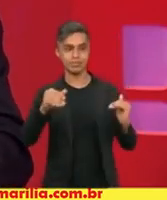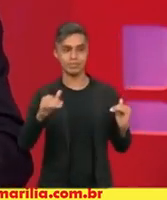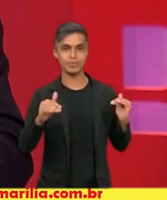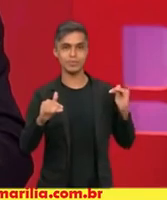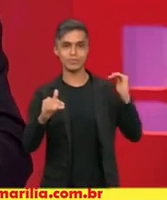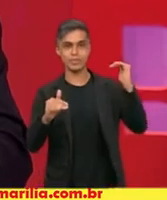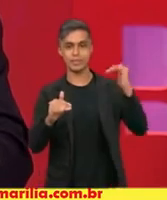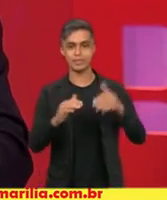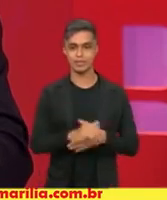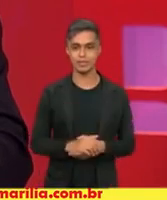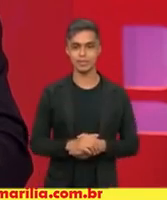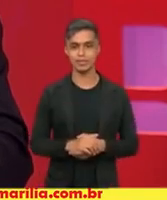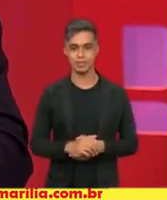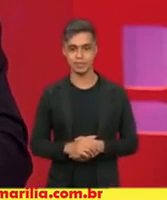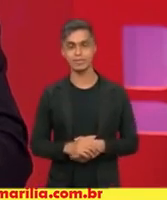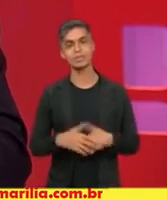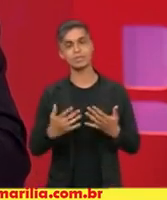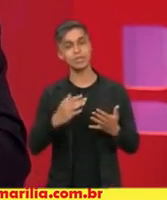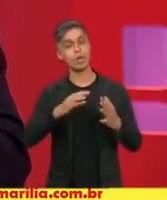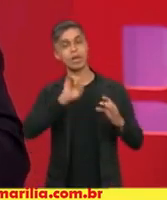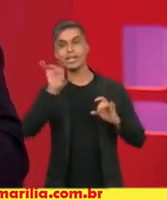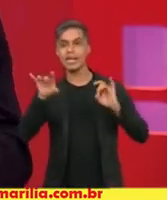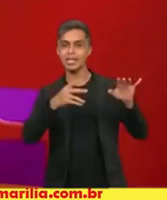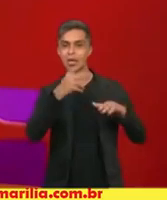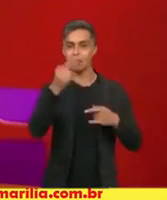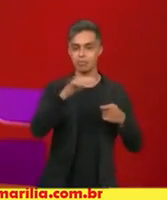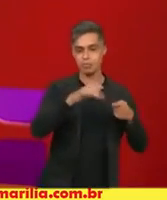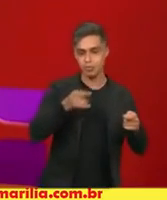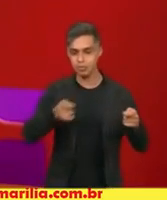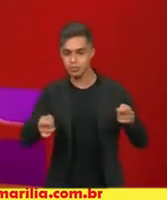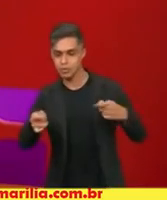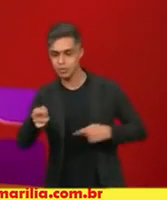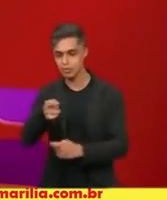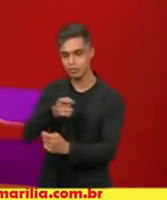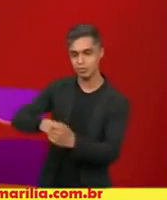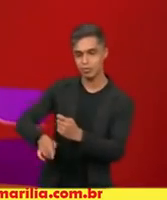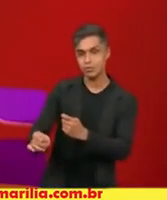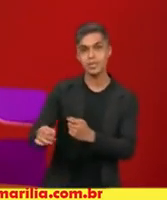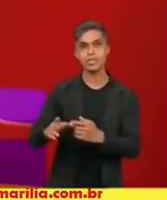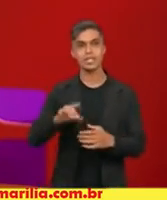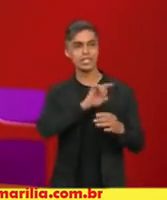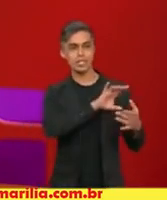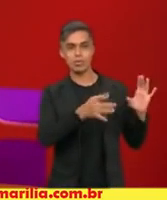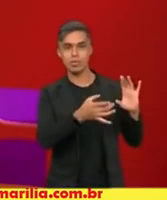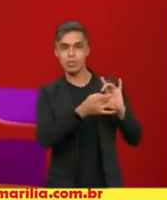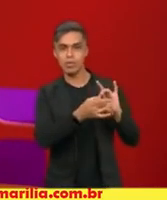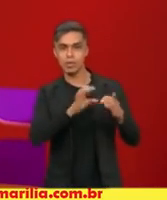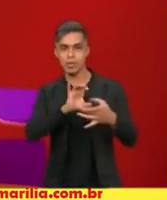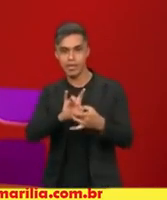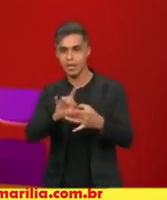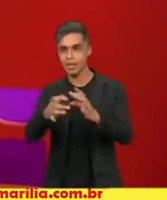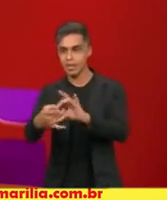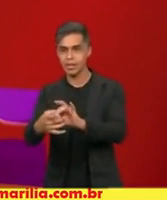época. Exatamente. E o Rio de Janeiro financiariza e São Paulo produz. Perfeito. Exatamente. Então, do ponto de vista nacional, né, essa contradição